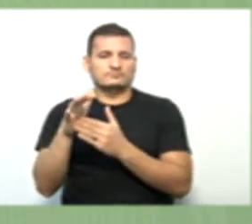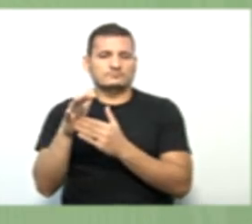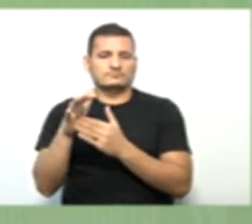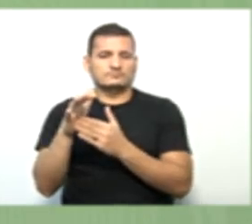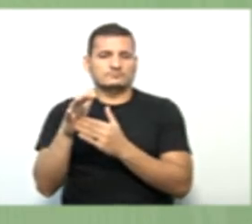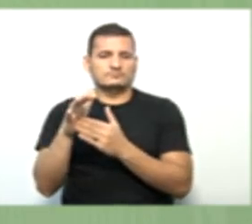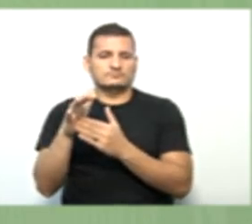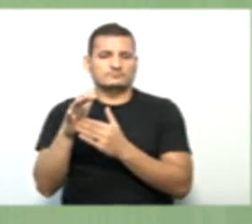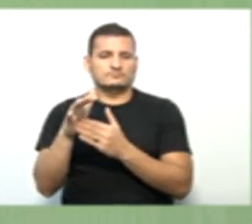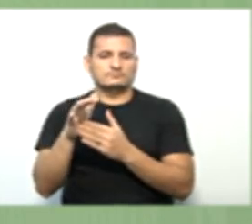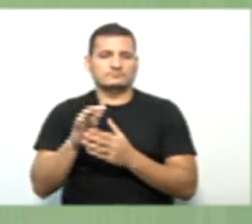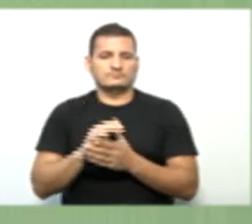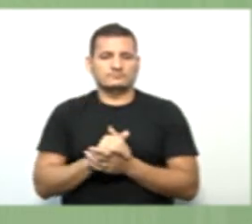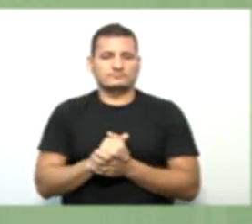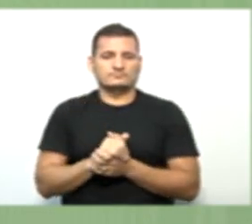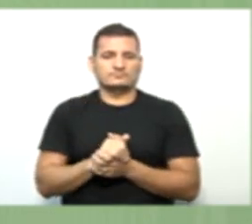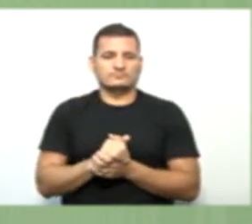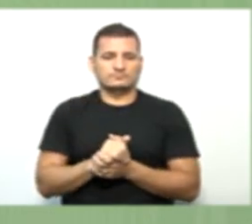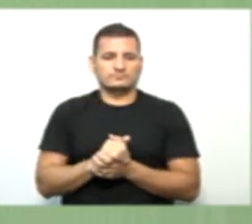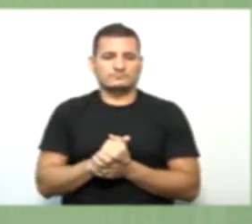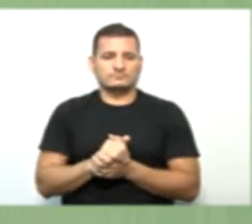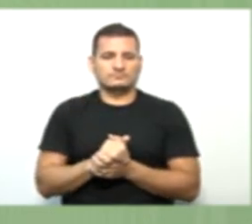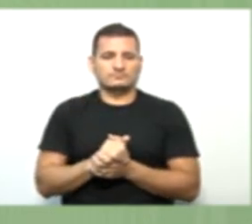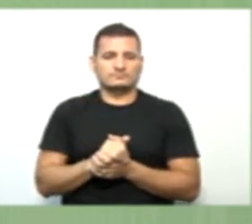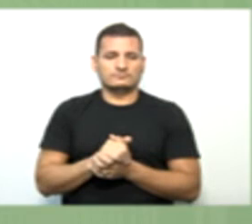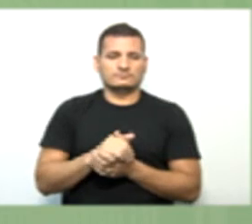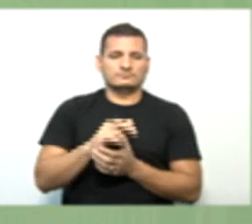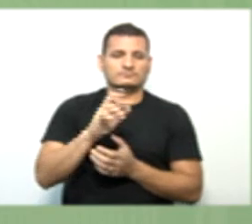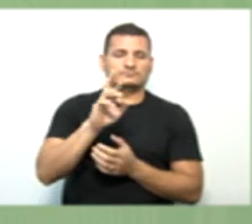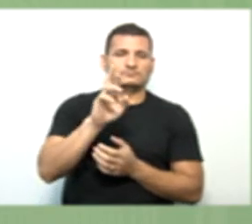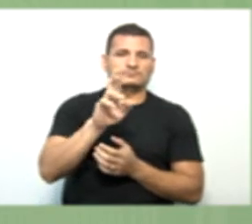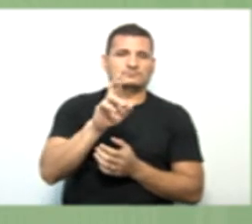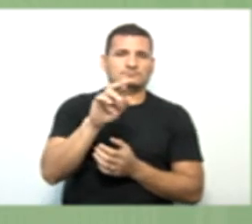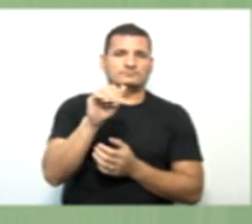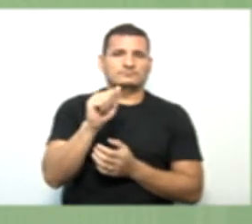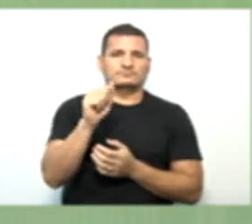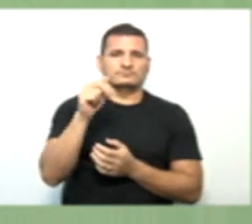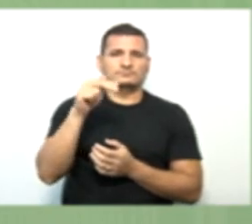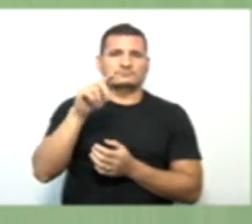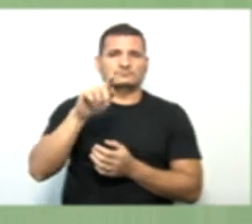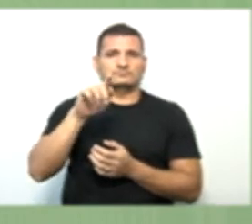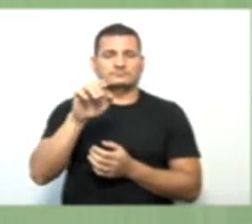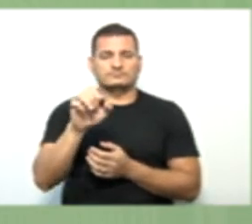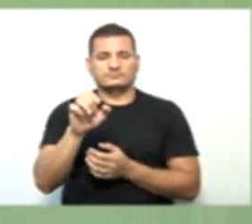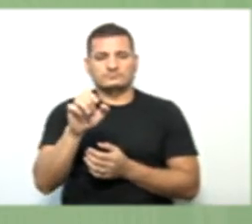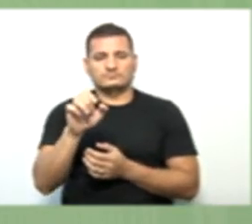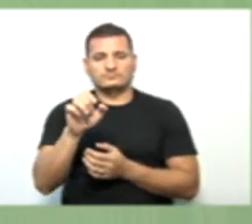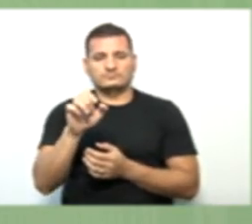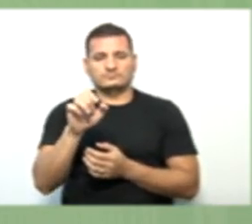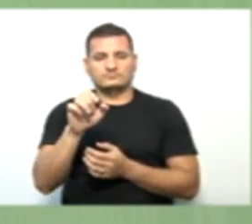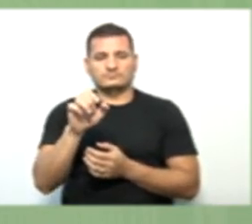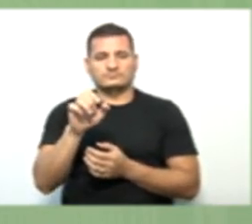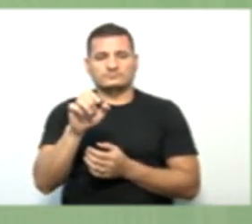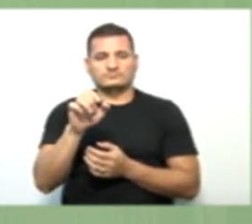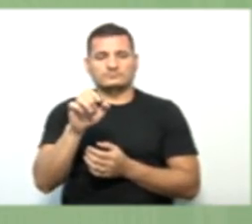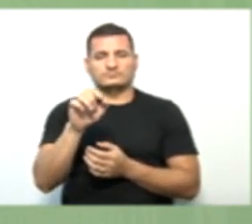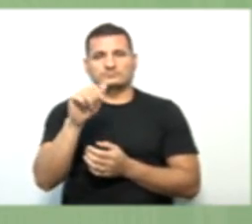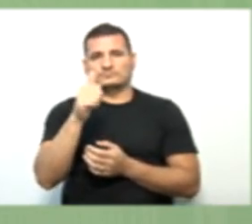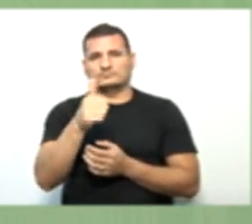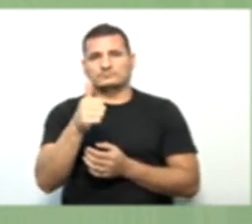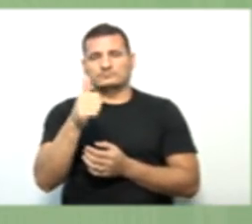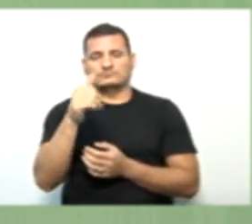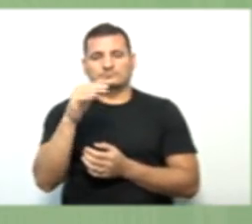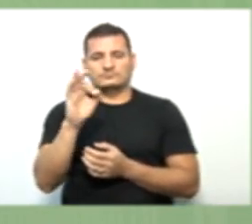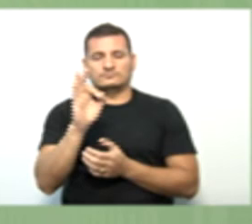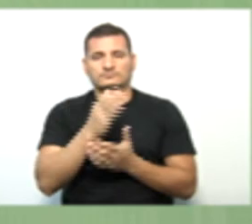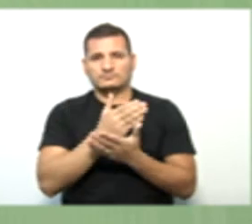Quando nós temos o range só com um argumento, no caso aqui 10, nós temos que ter em mente que o início